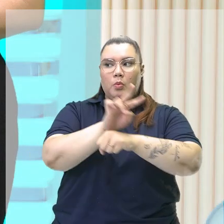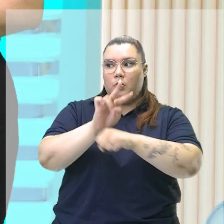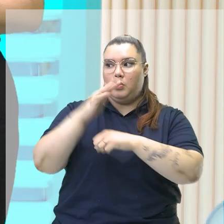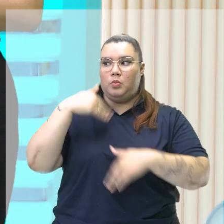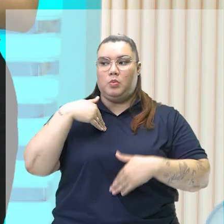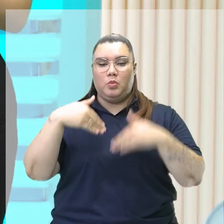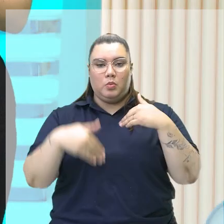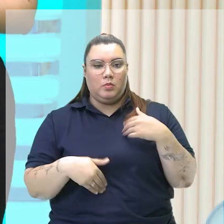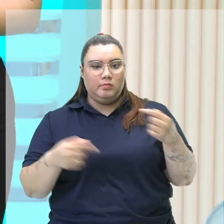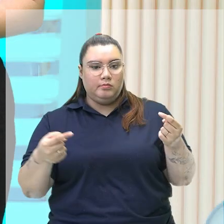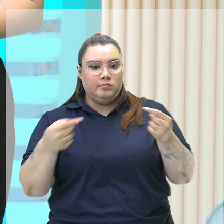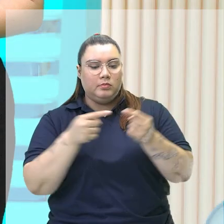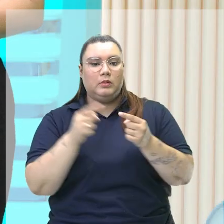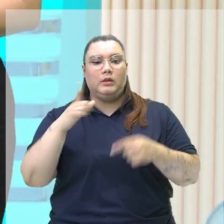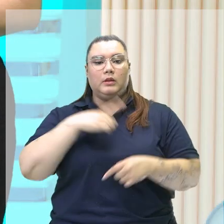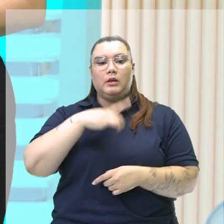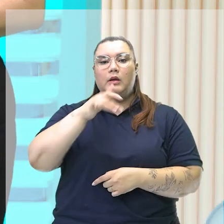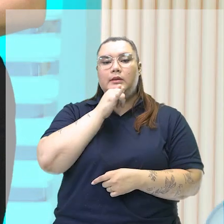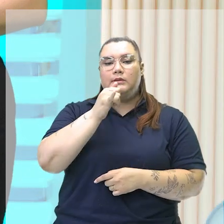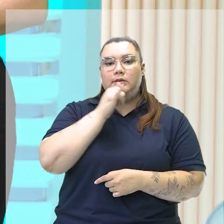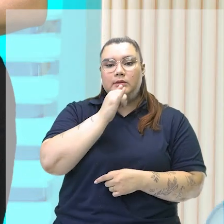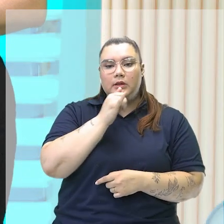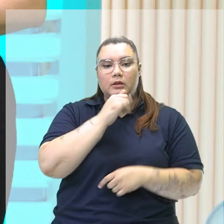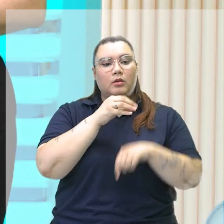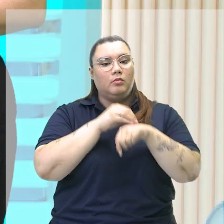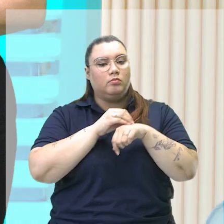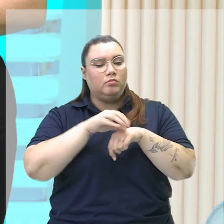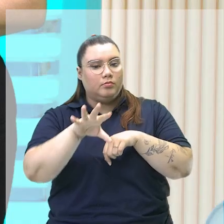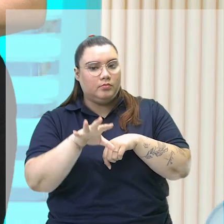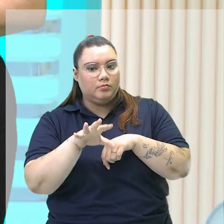outro, serve como exemplo, né?